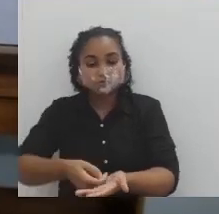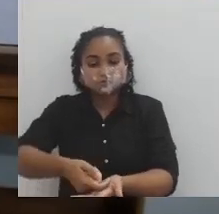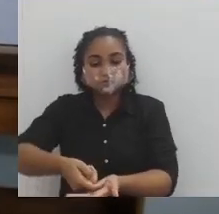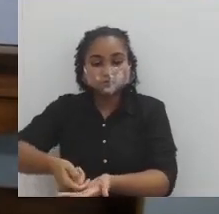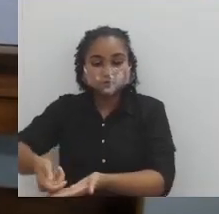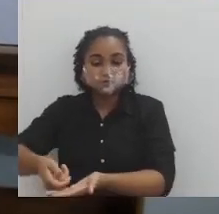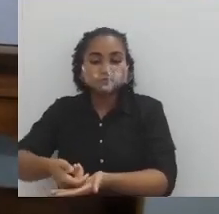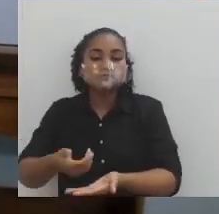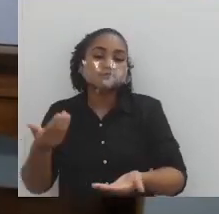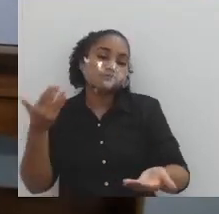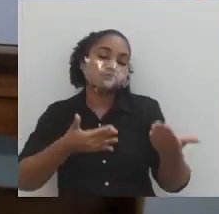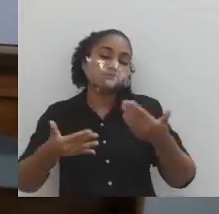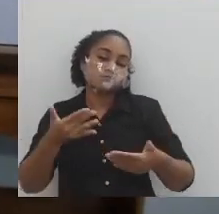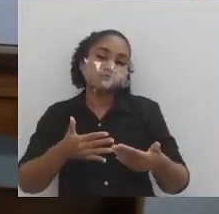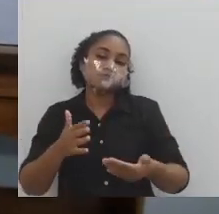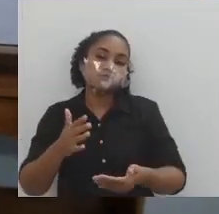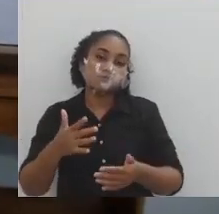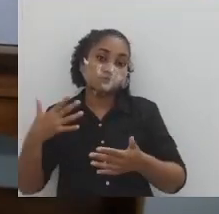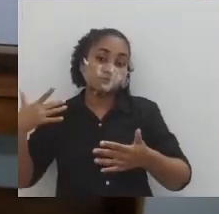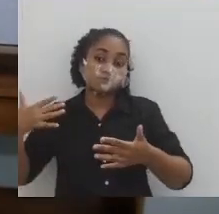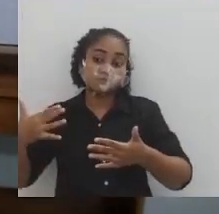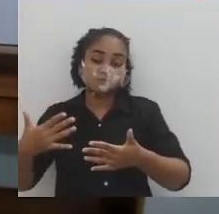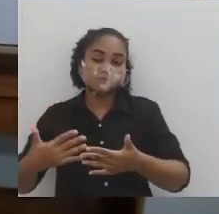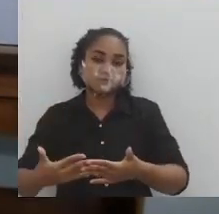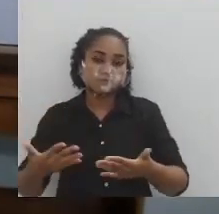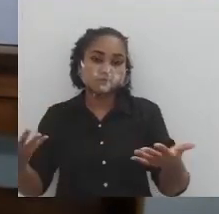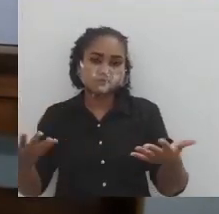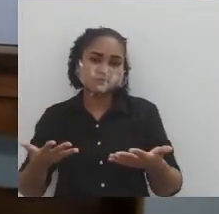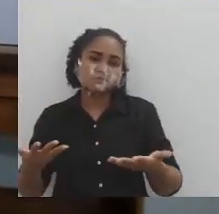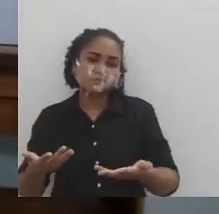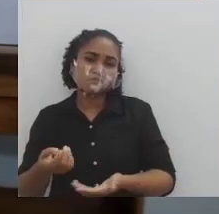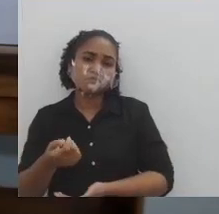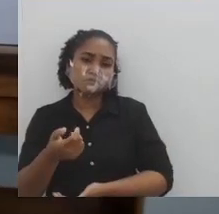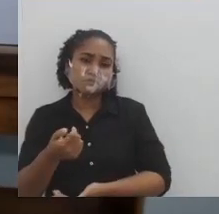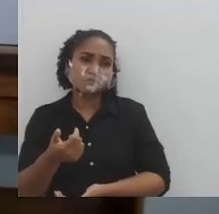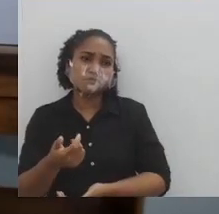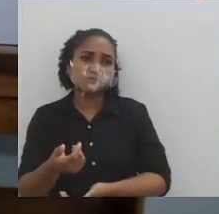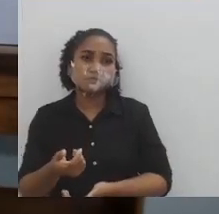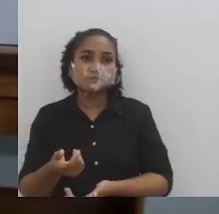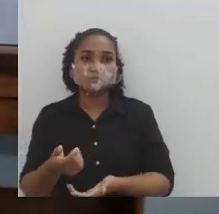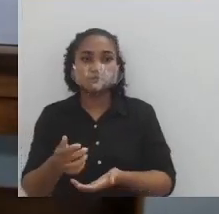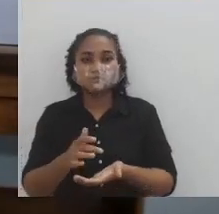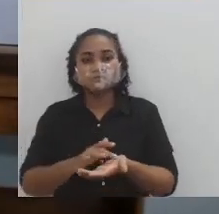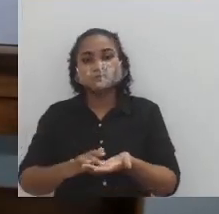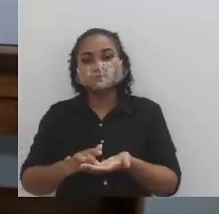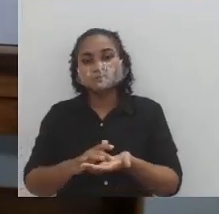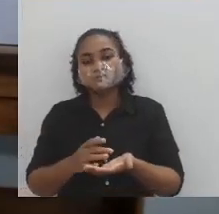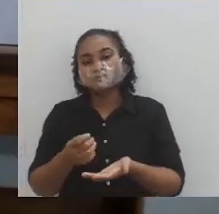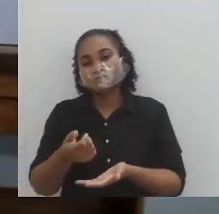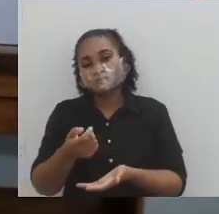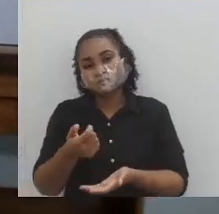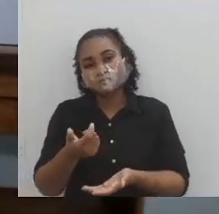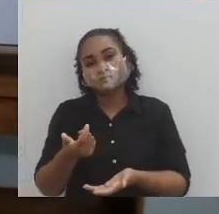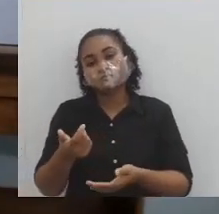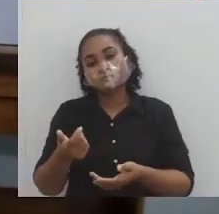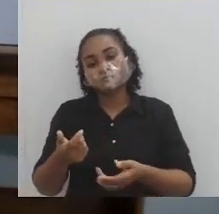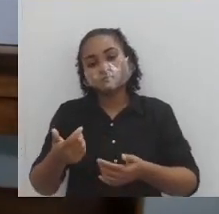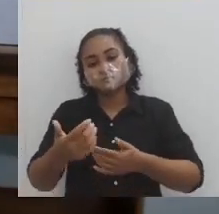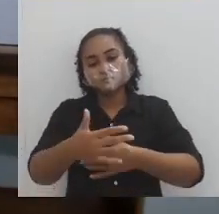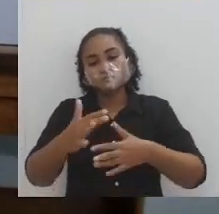que fez parte da infância de muita gente. Hoje, talvez, com a escassez de áreas